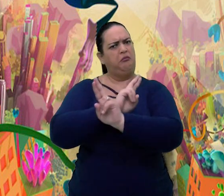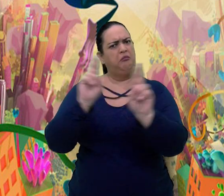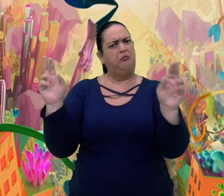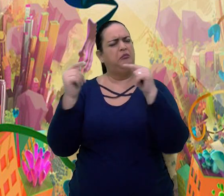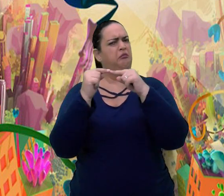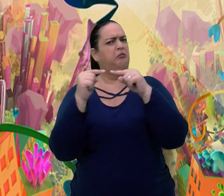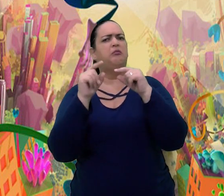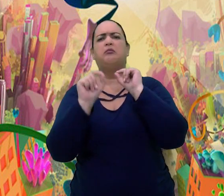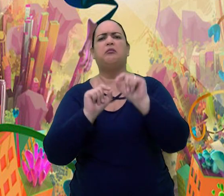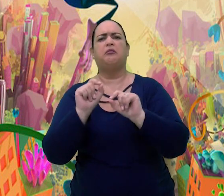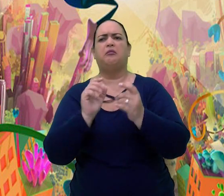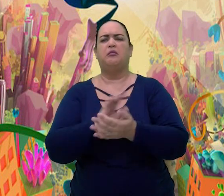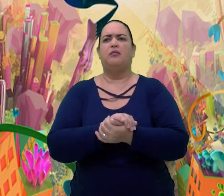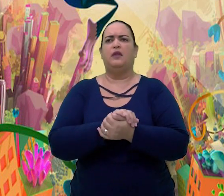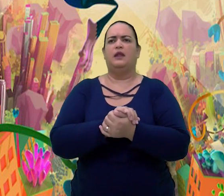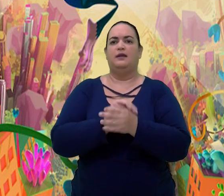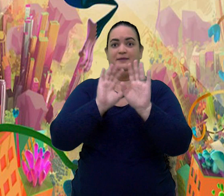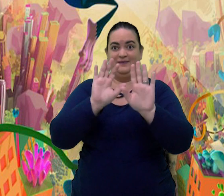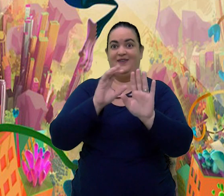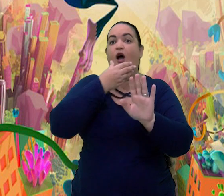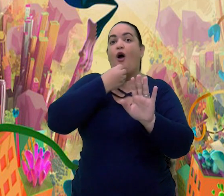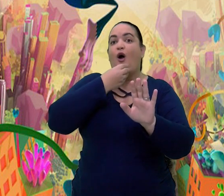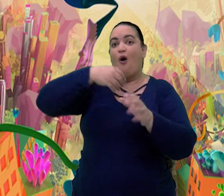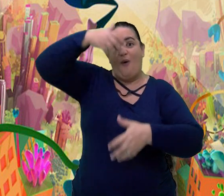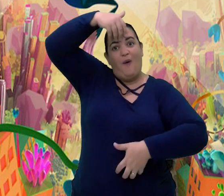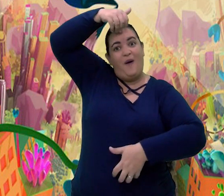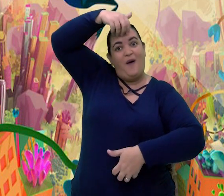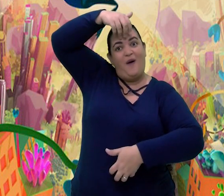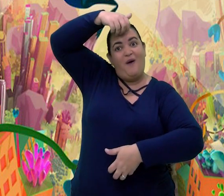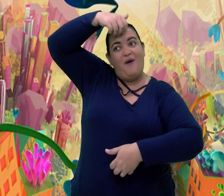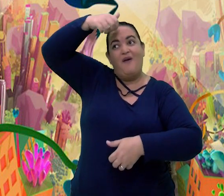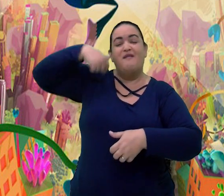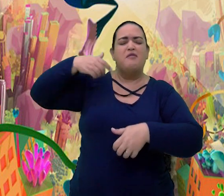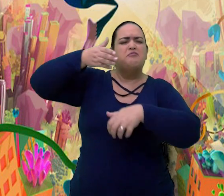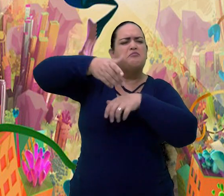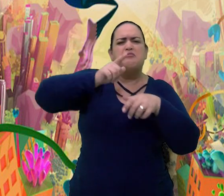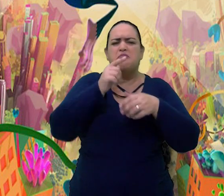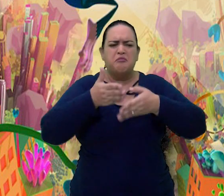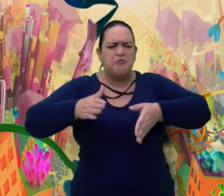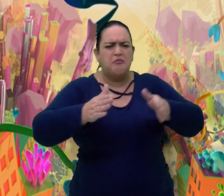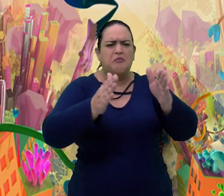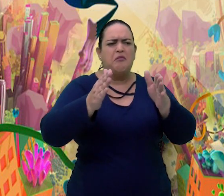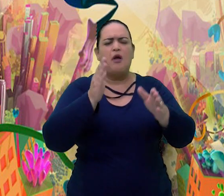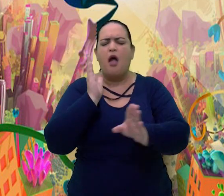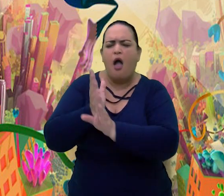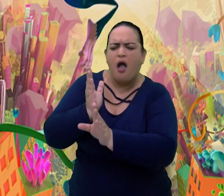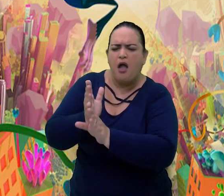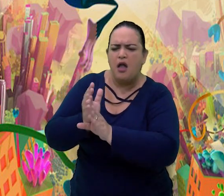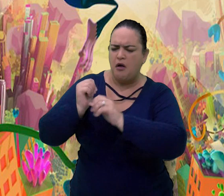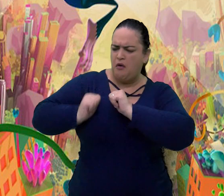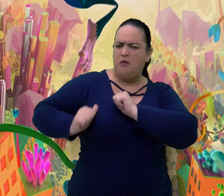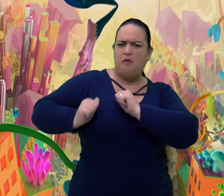O macaco, ao encontrar na superfície do rio uma pequena bolsa com um barbeador